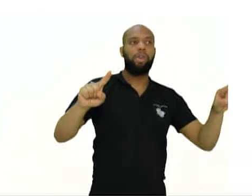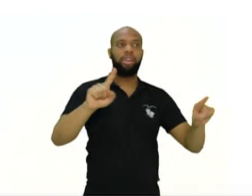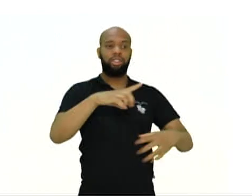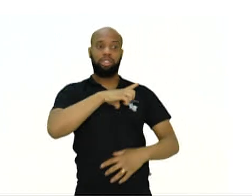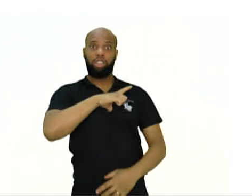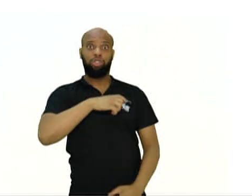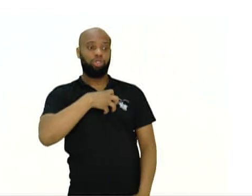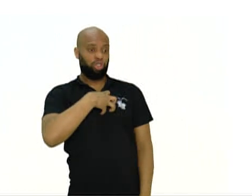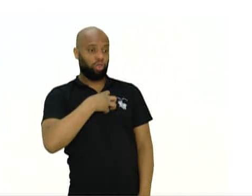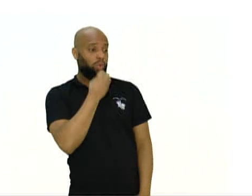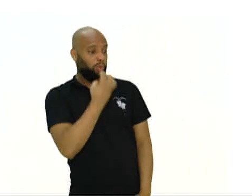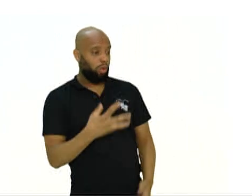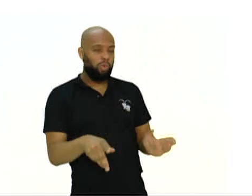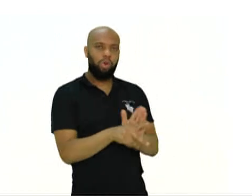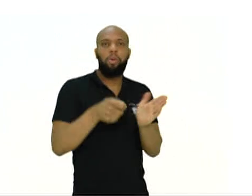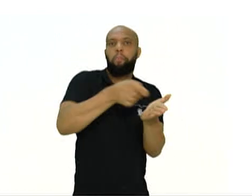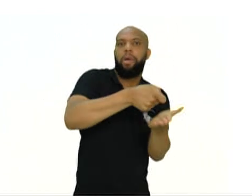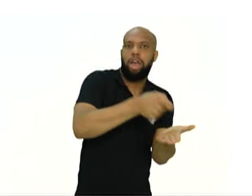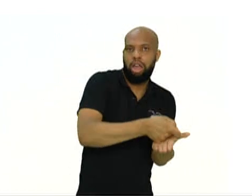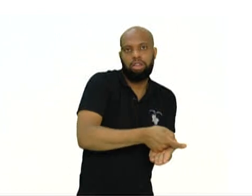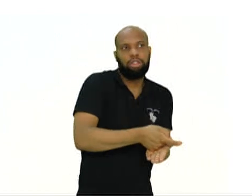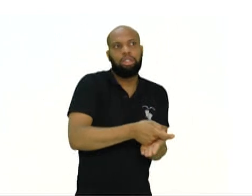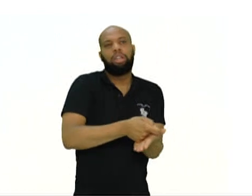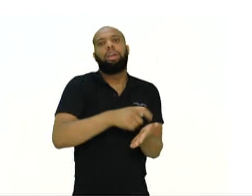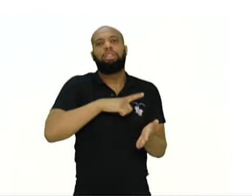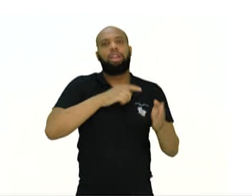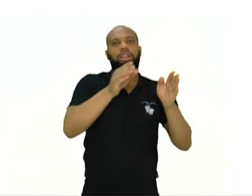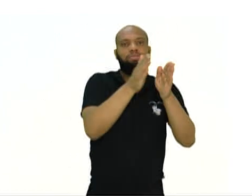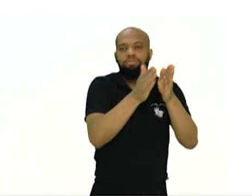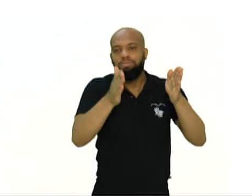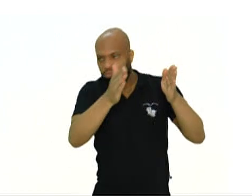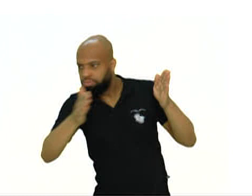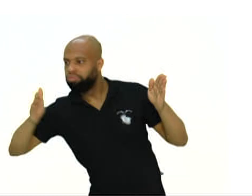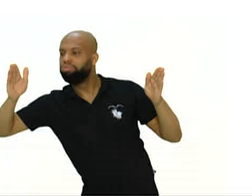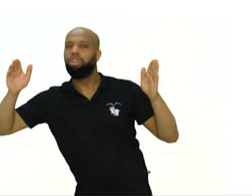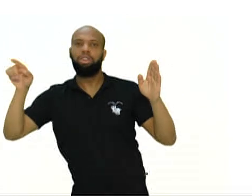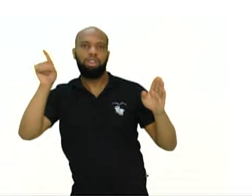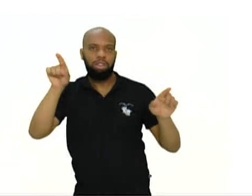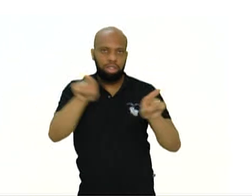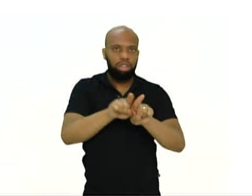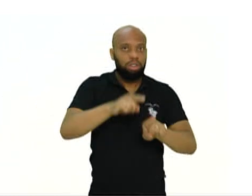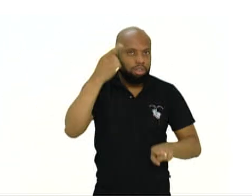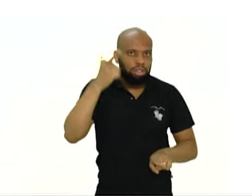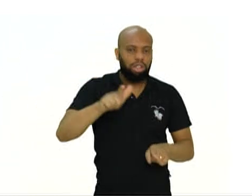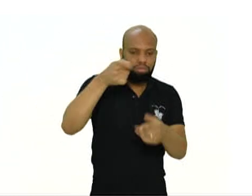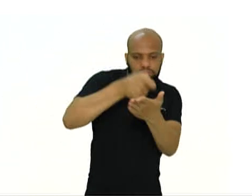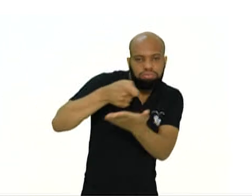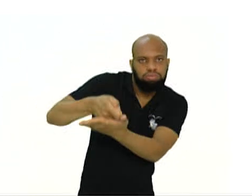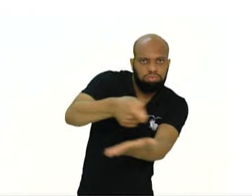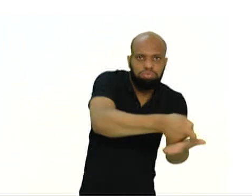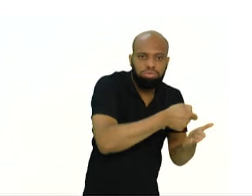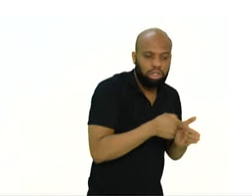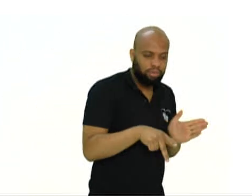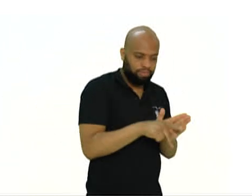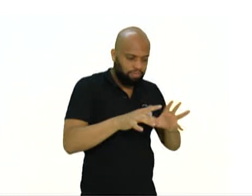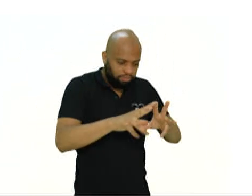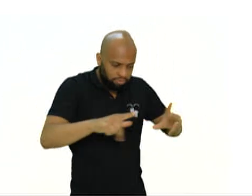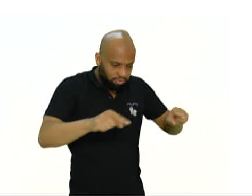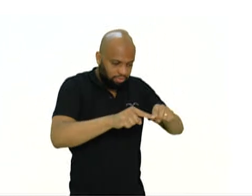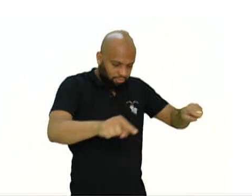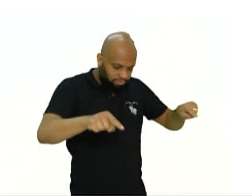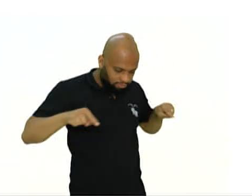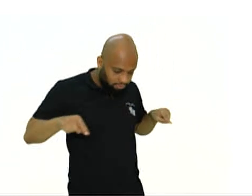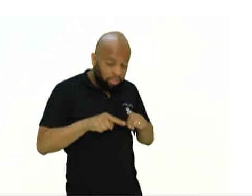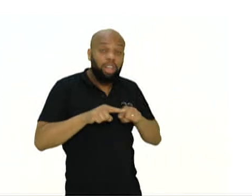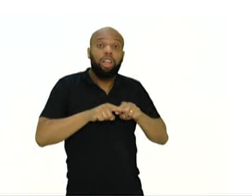condição boa para ela pagar, geralmente ali a longo prazo, né, para que essa população possa estar pagando o seu terreno.